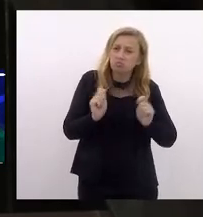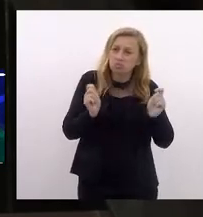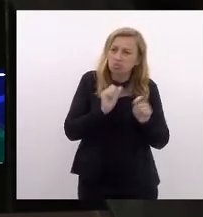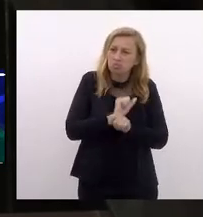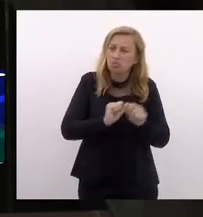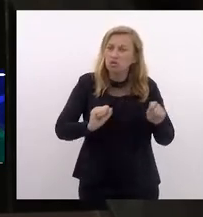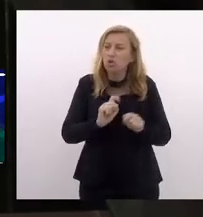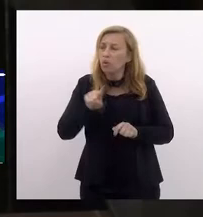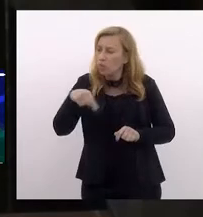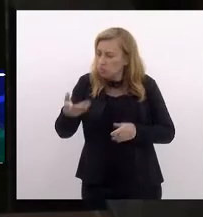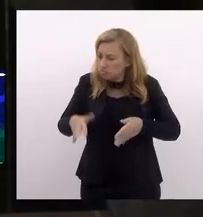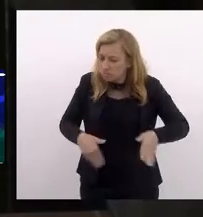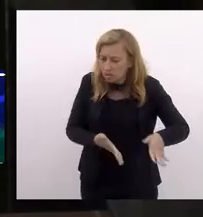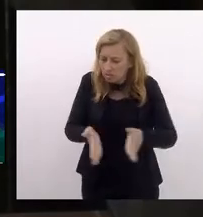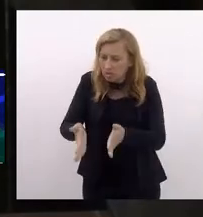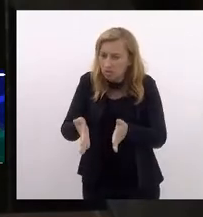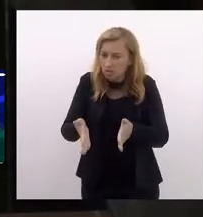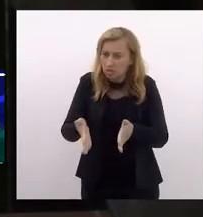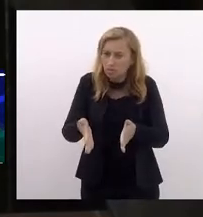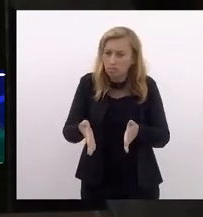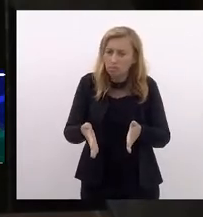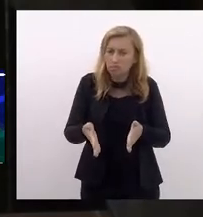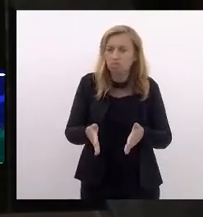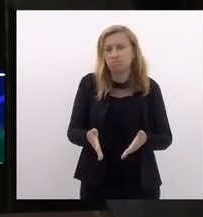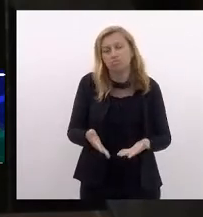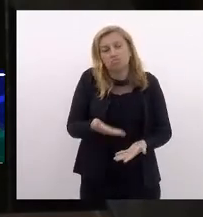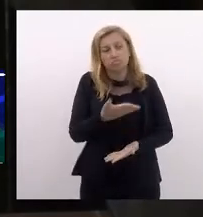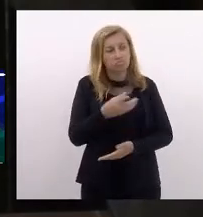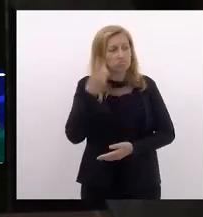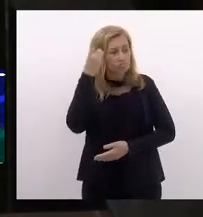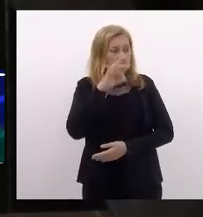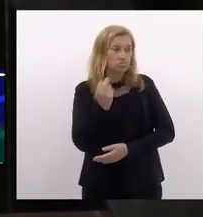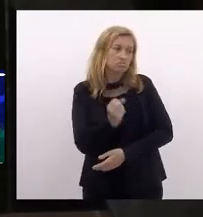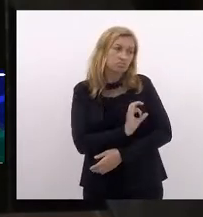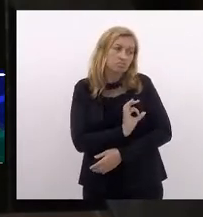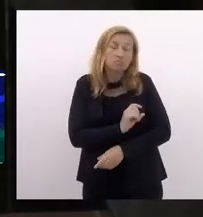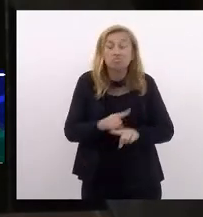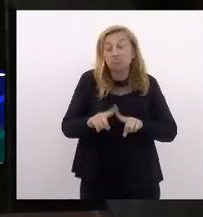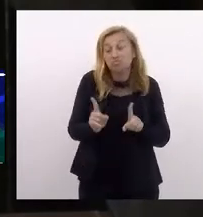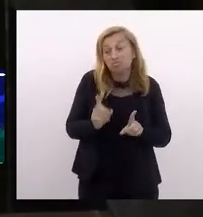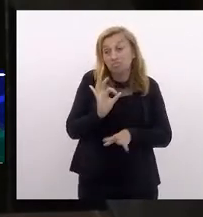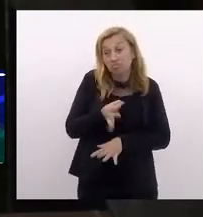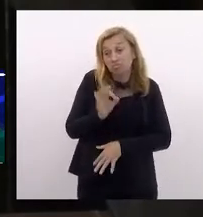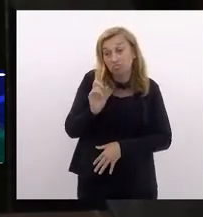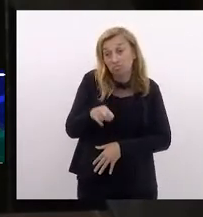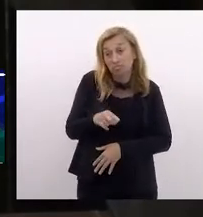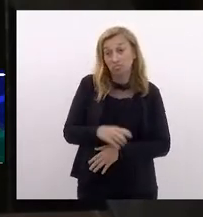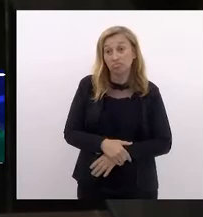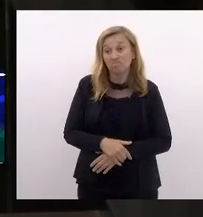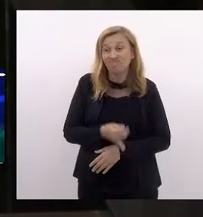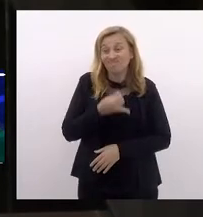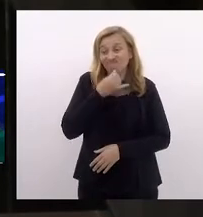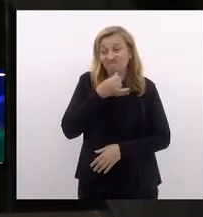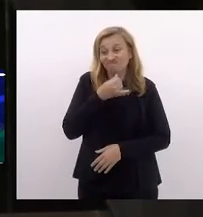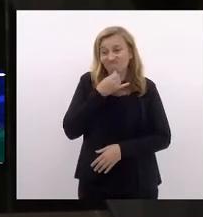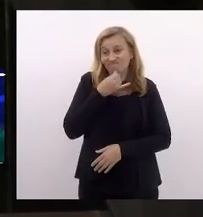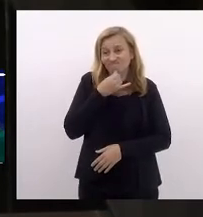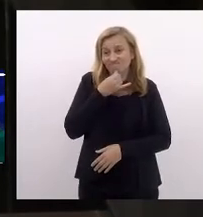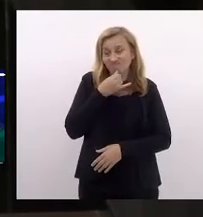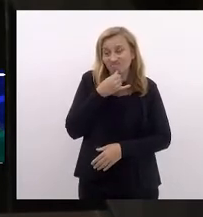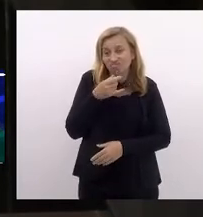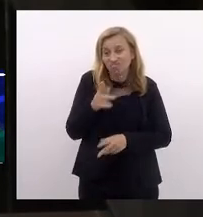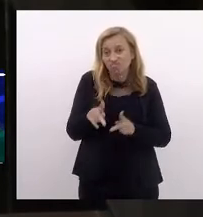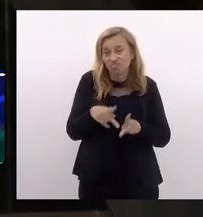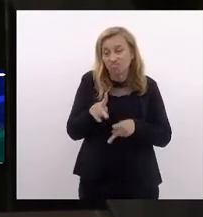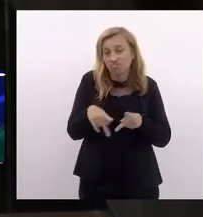outro caminho outro desfecho que não aquele deputada Martha Rocha mas o fato é que é muito triste para soberania